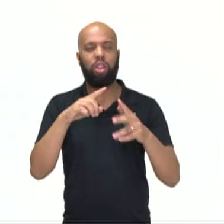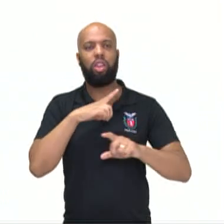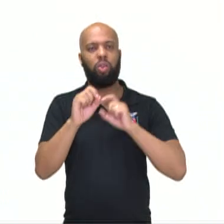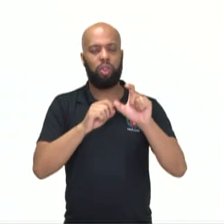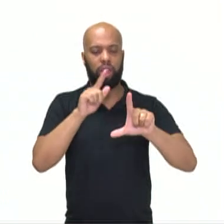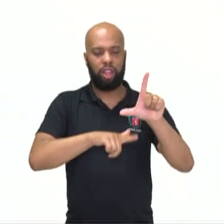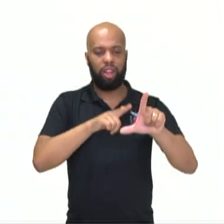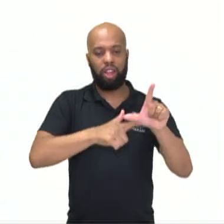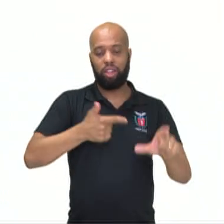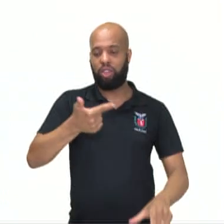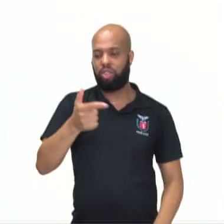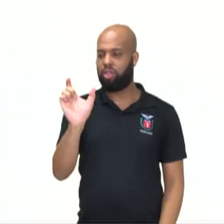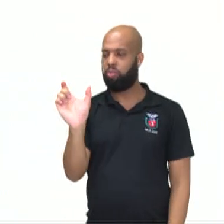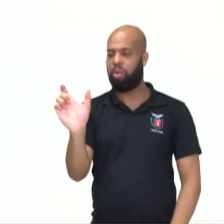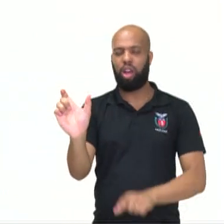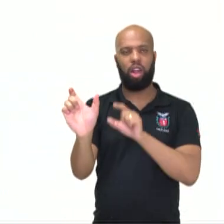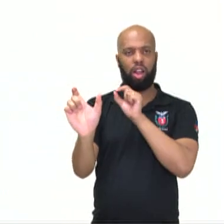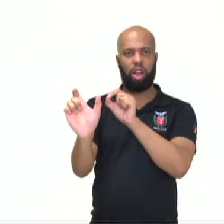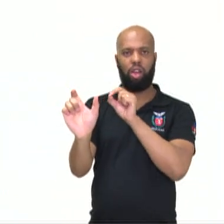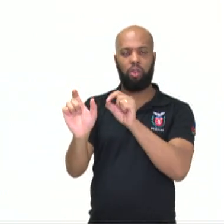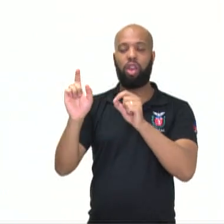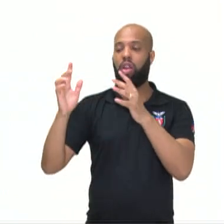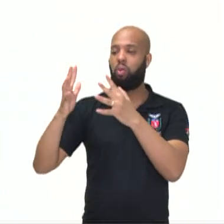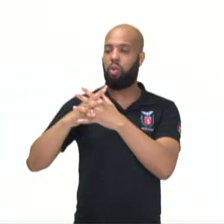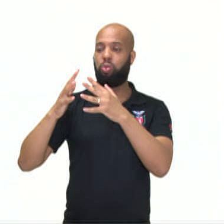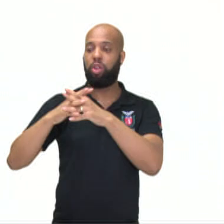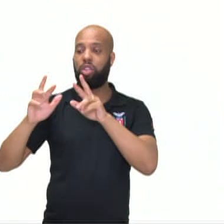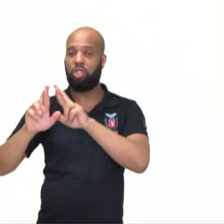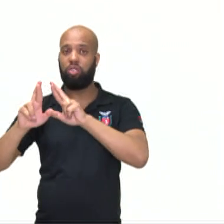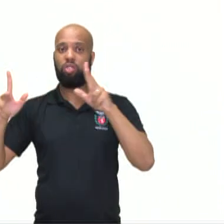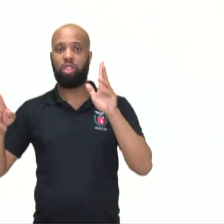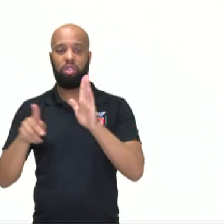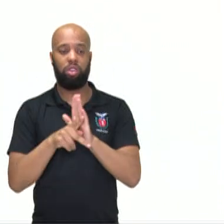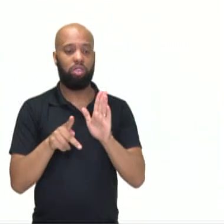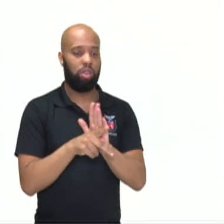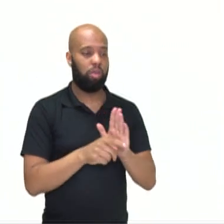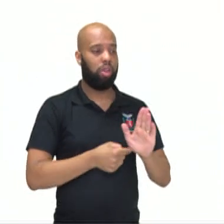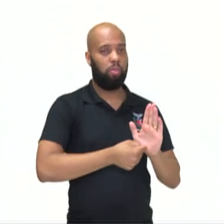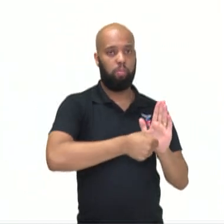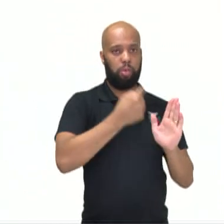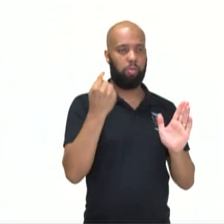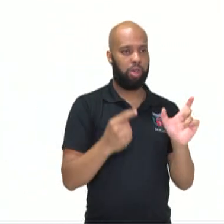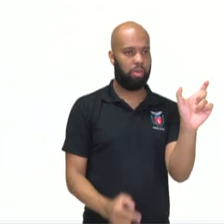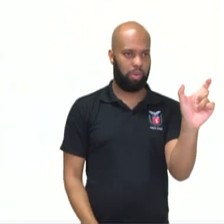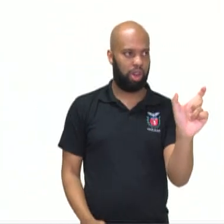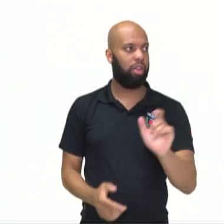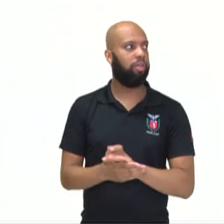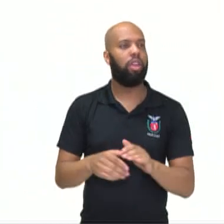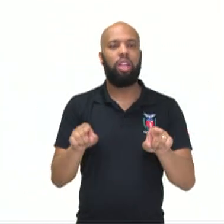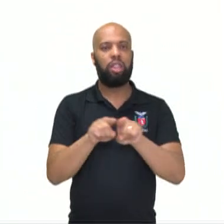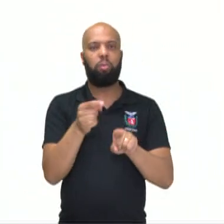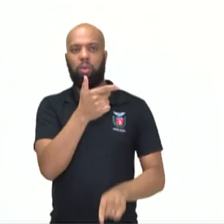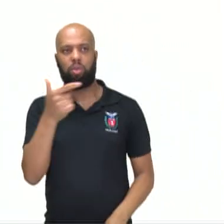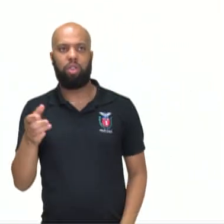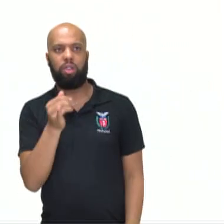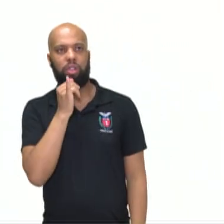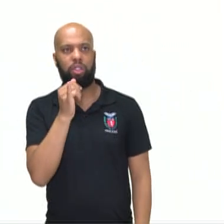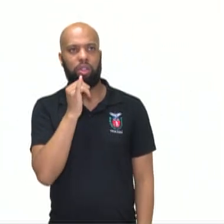segundo elemento é a consoante diferente do prefixo. Também não ocorre, olha